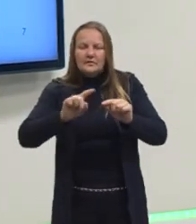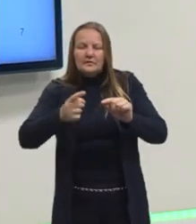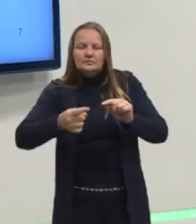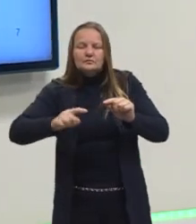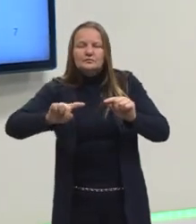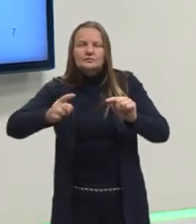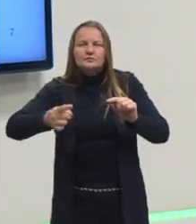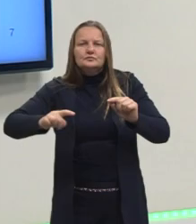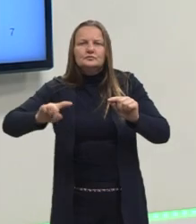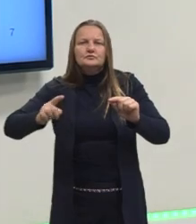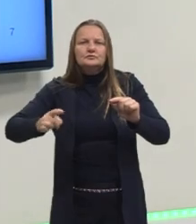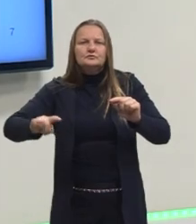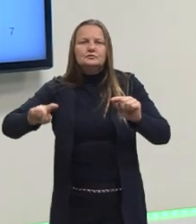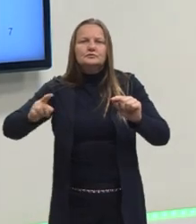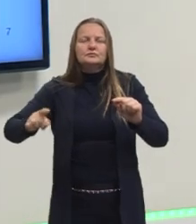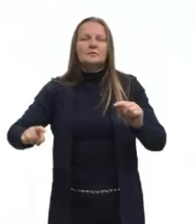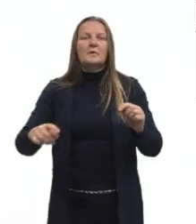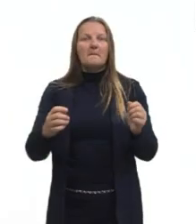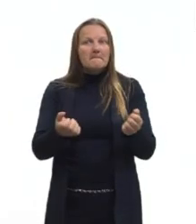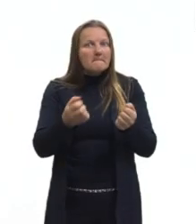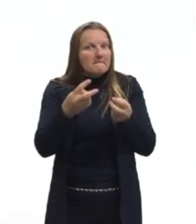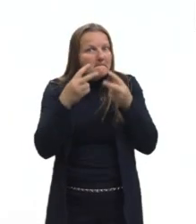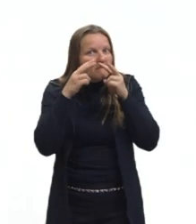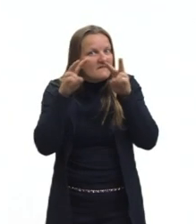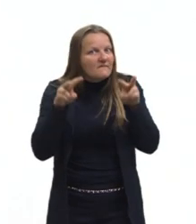vocês podem observar na prática tá